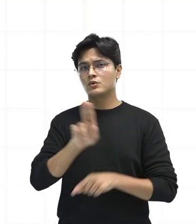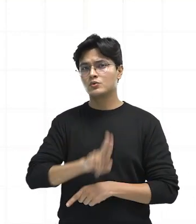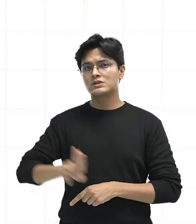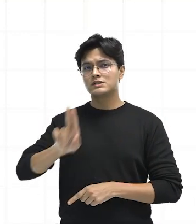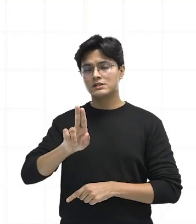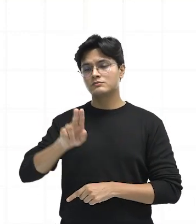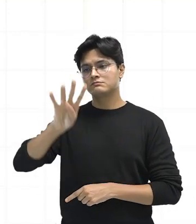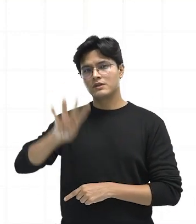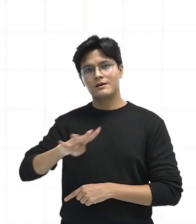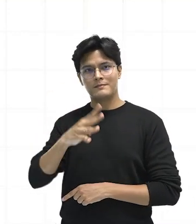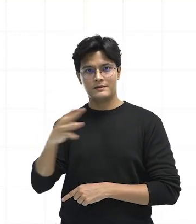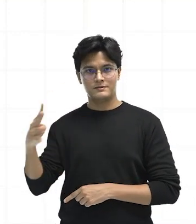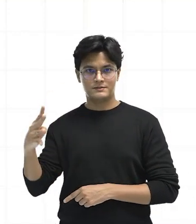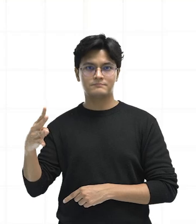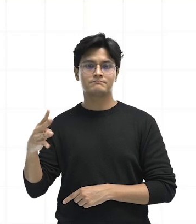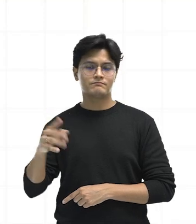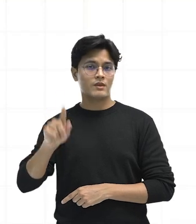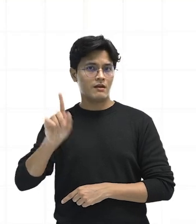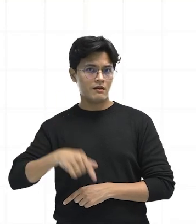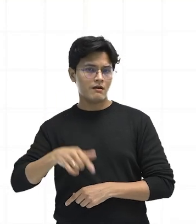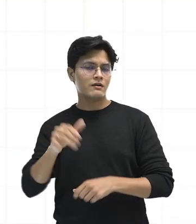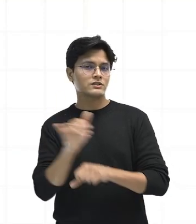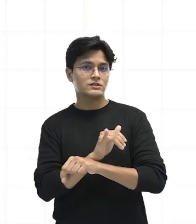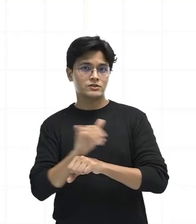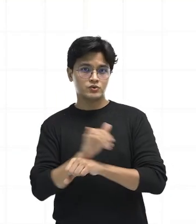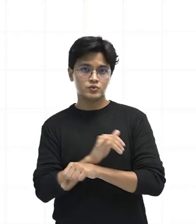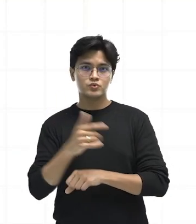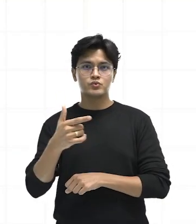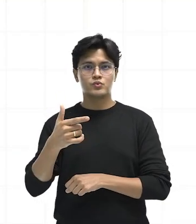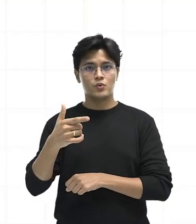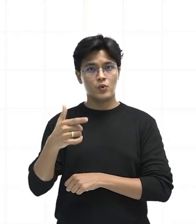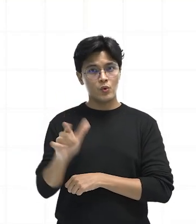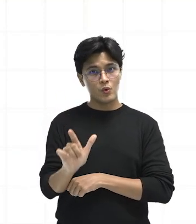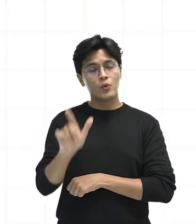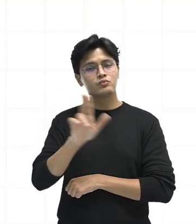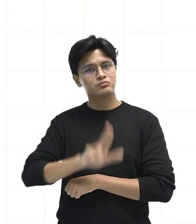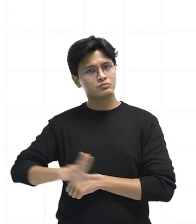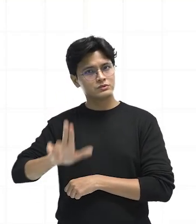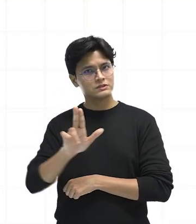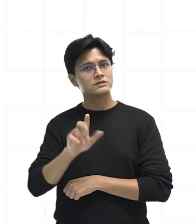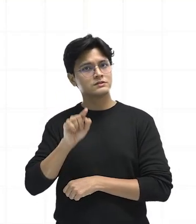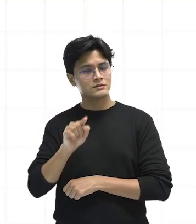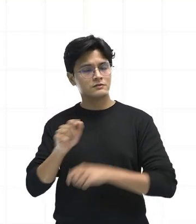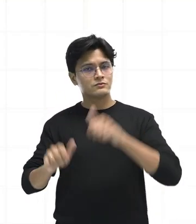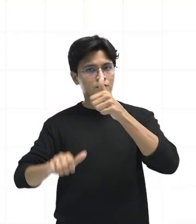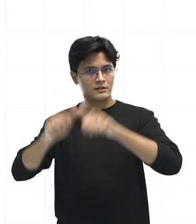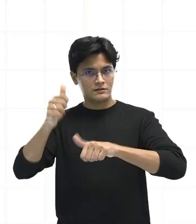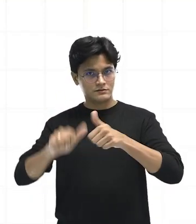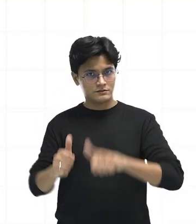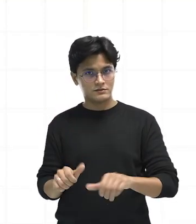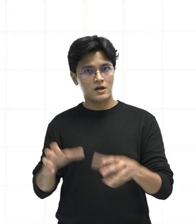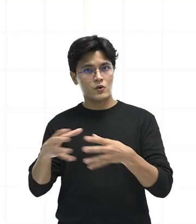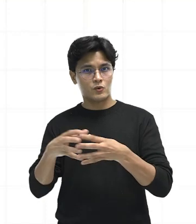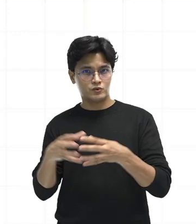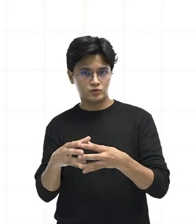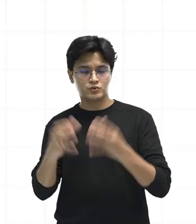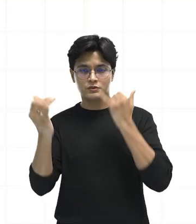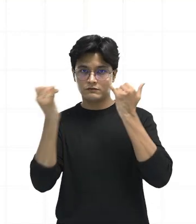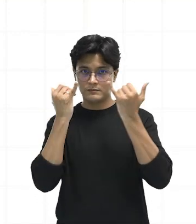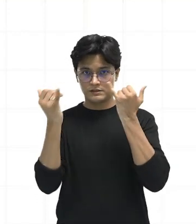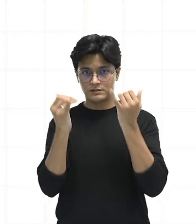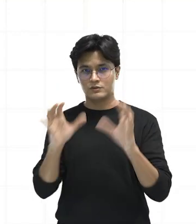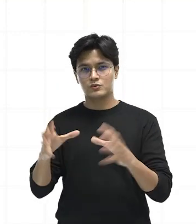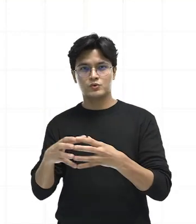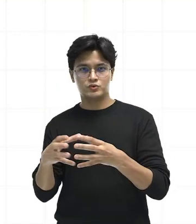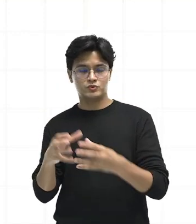as tabelas, que é um outro recurso bastante interessante para a gente fazer análise de um conjunto de dados, a